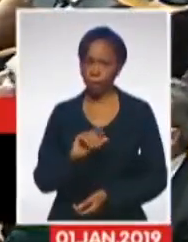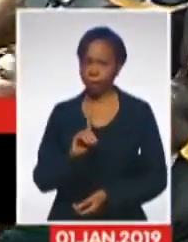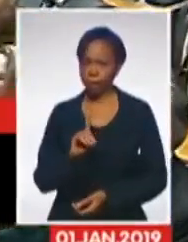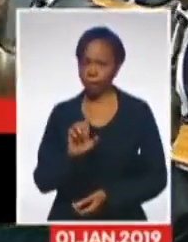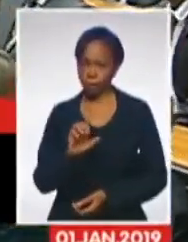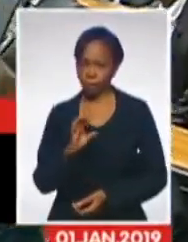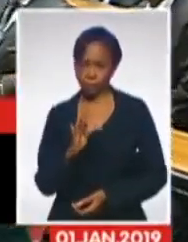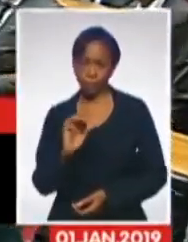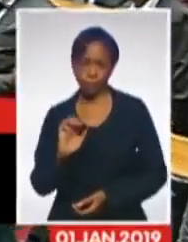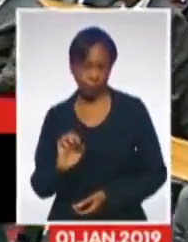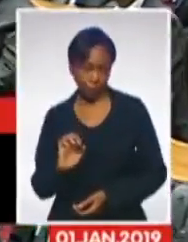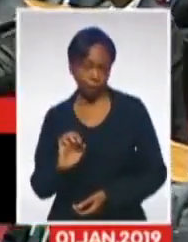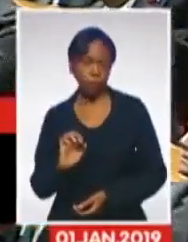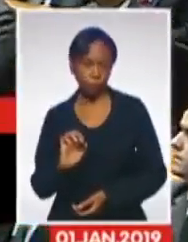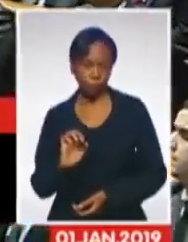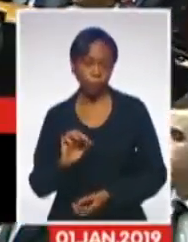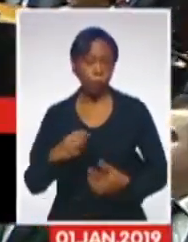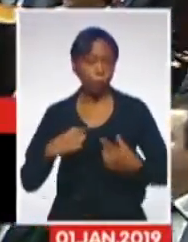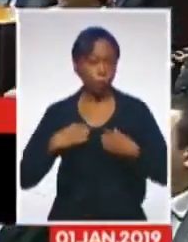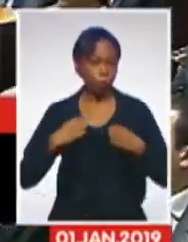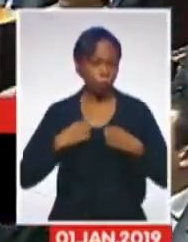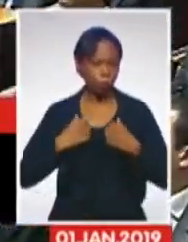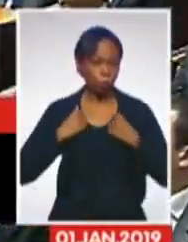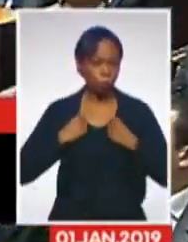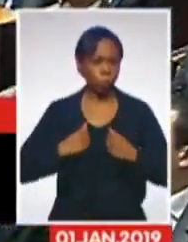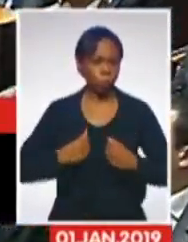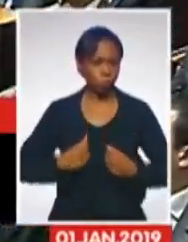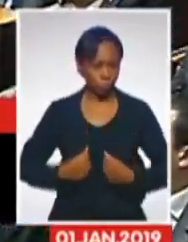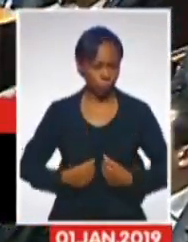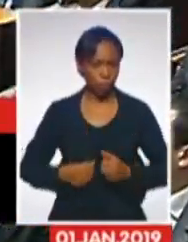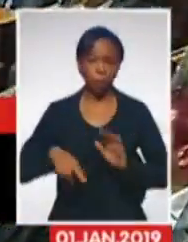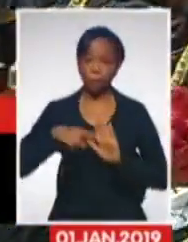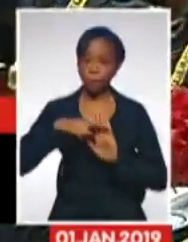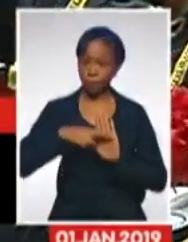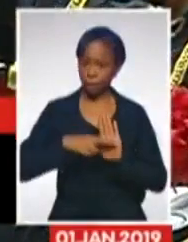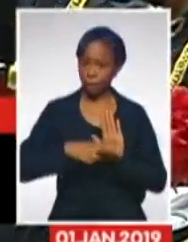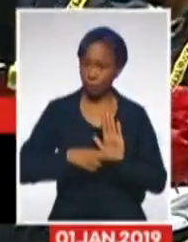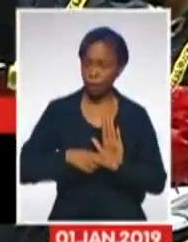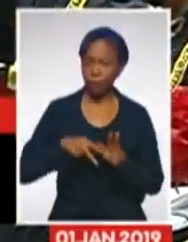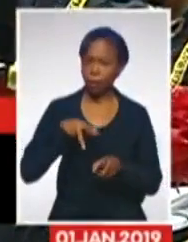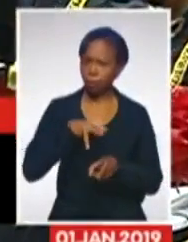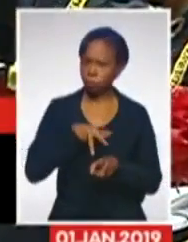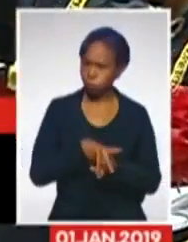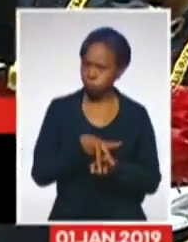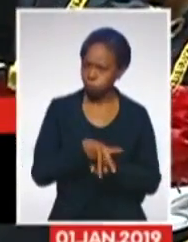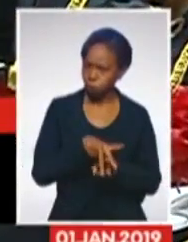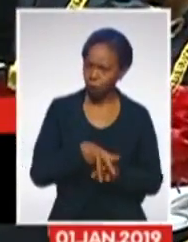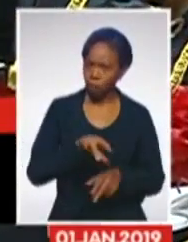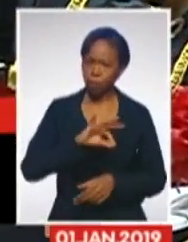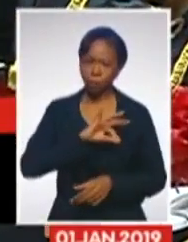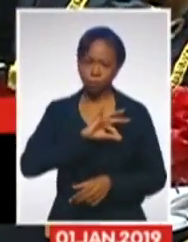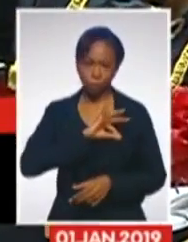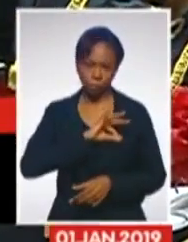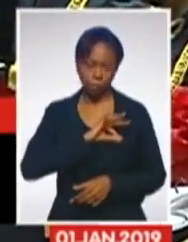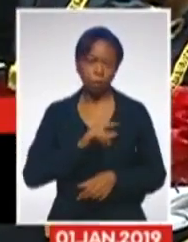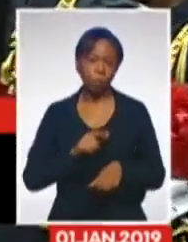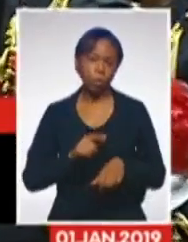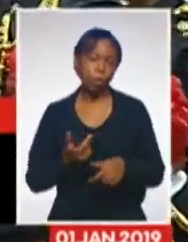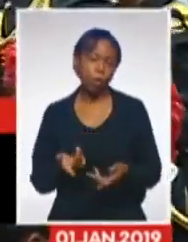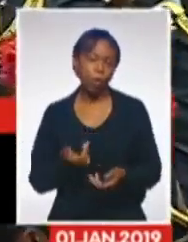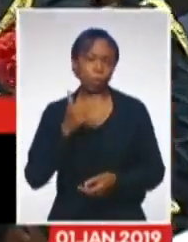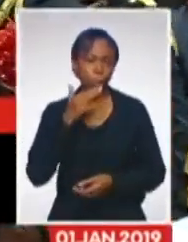carreira oficial, o uniforme originário do Regimento Regular da Cavalaria, destaca pelo tom de